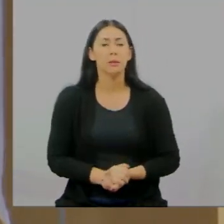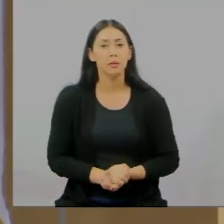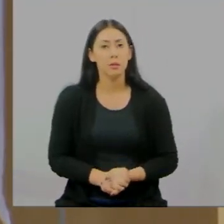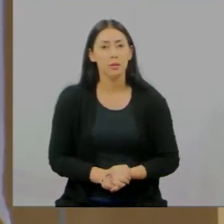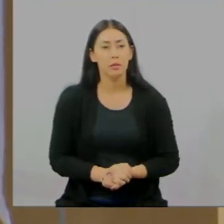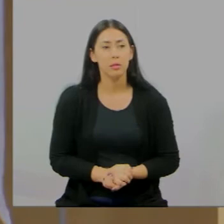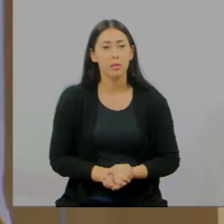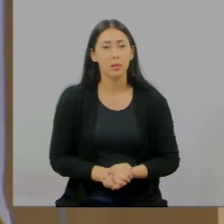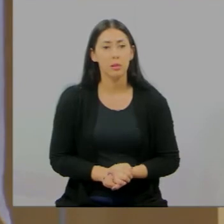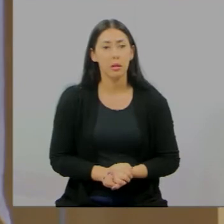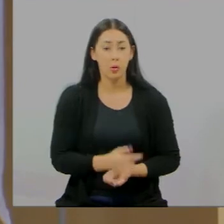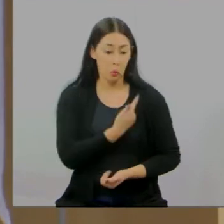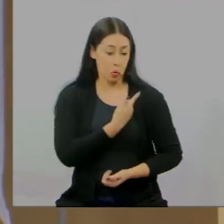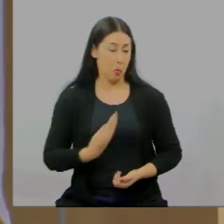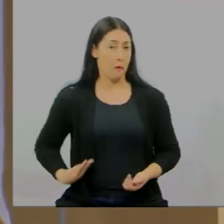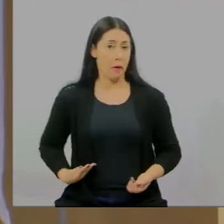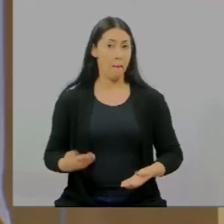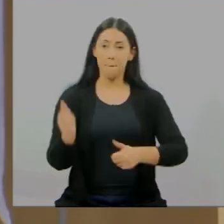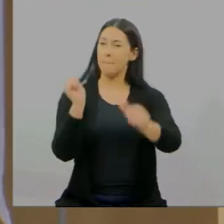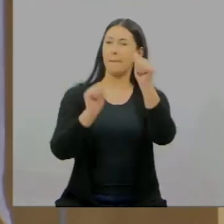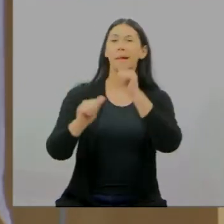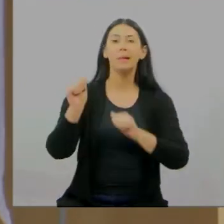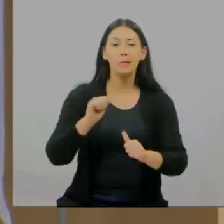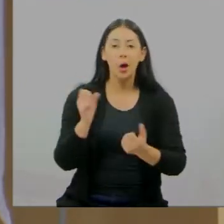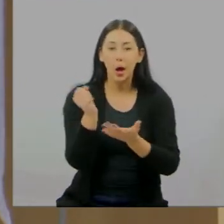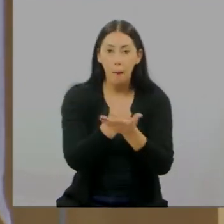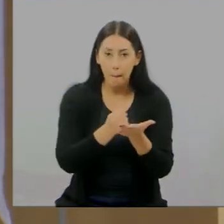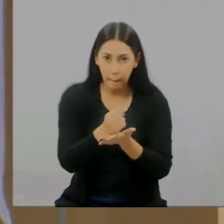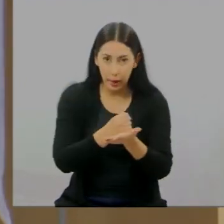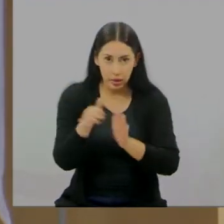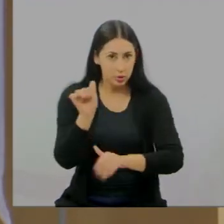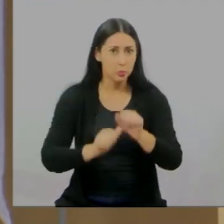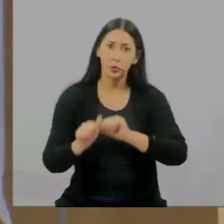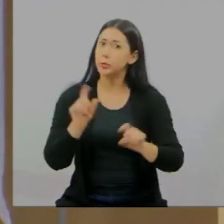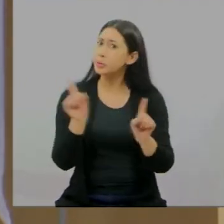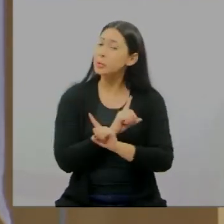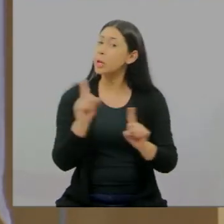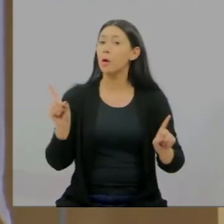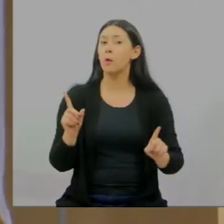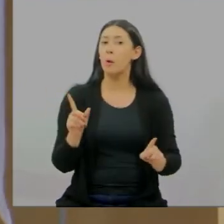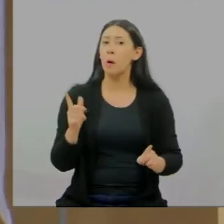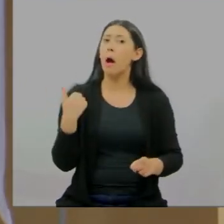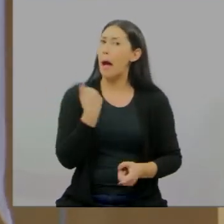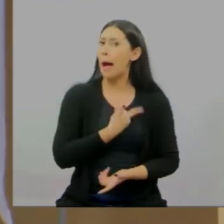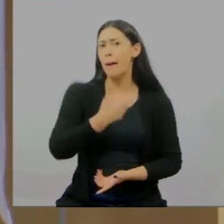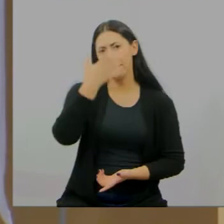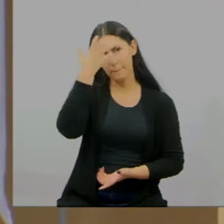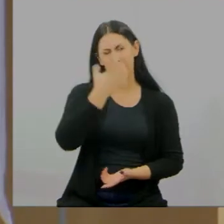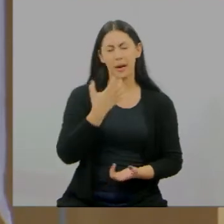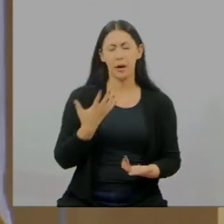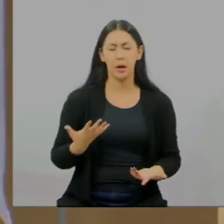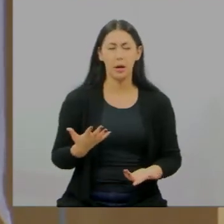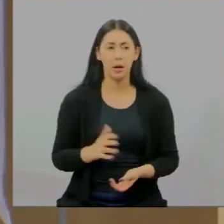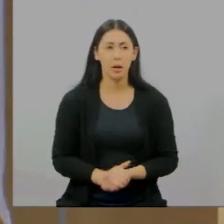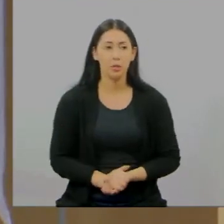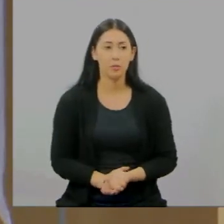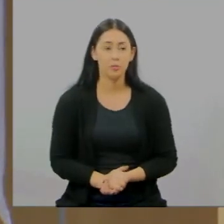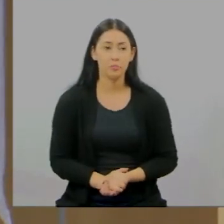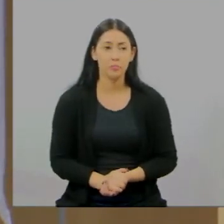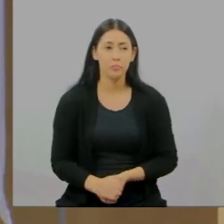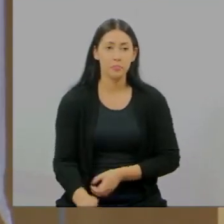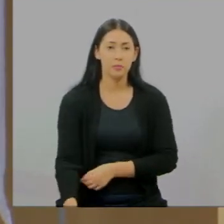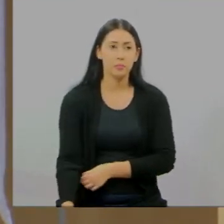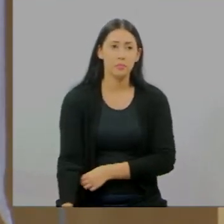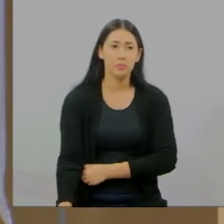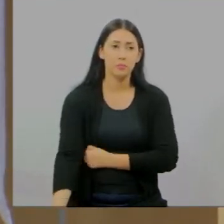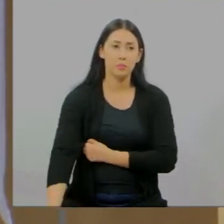do governo não mudou. A base do governo não mudou. Então, é para tirar a gente do sério. Agora, então, vou passar aqui